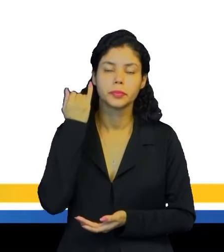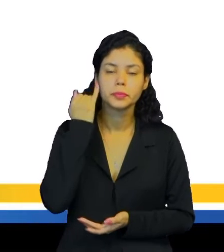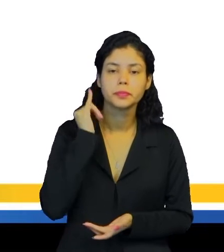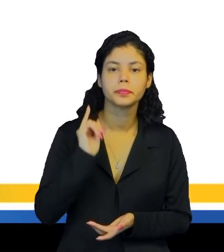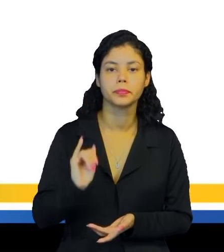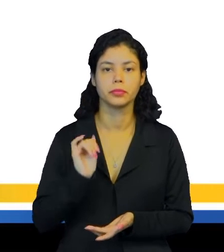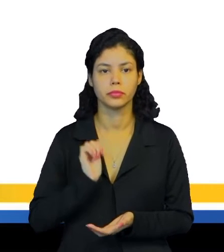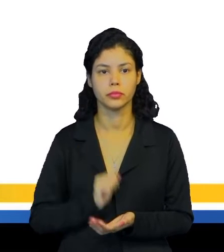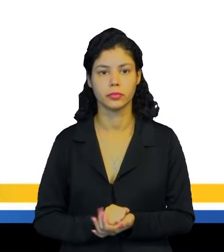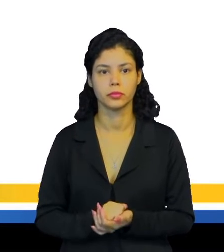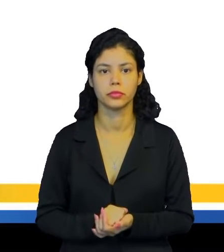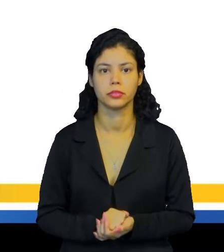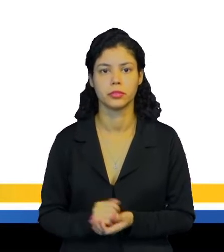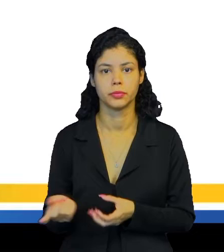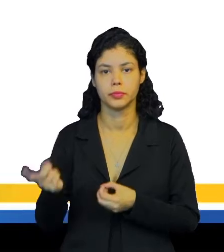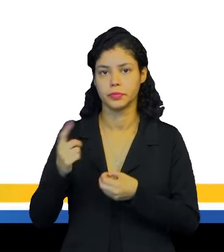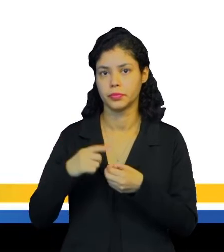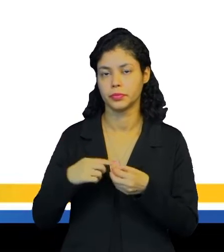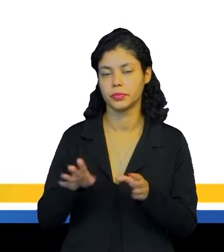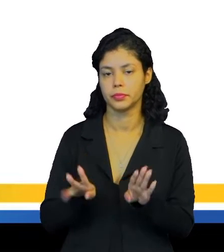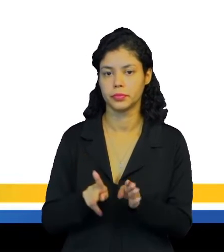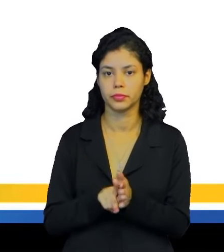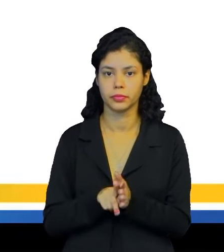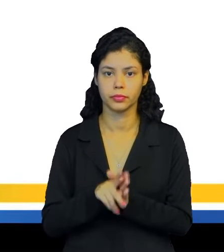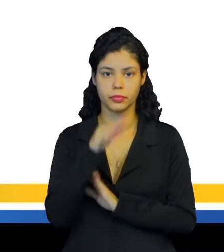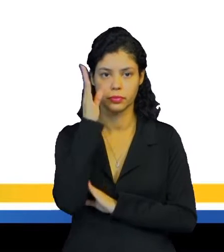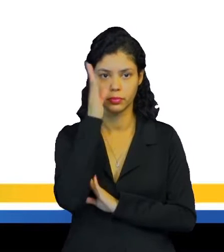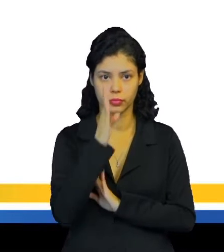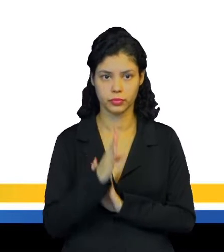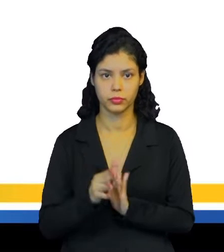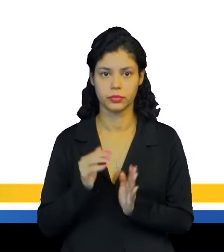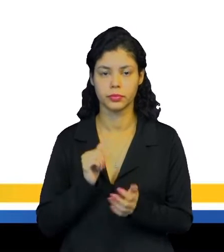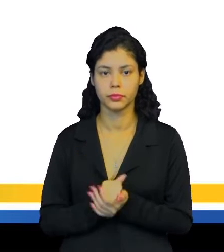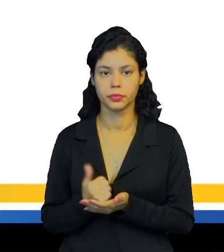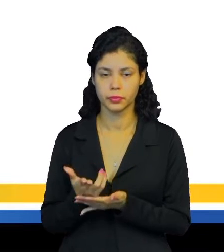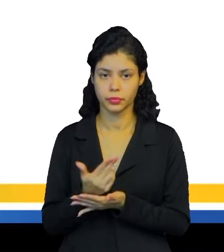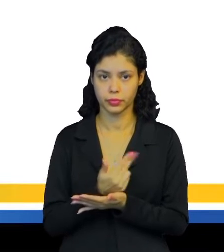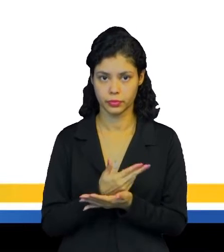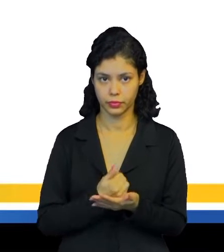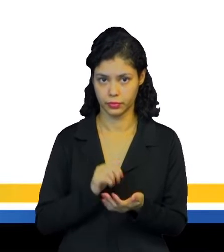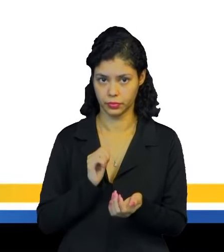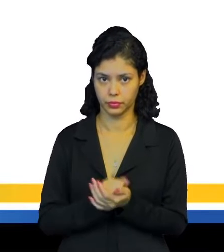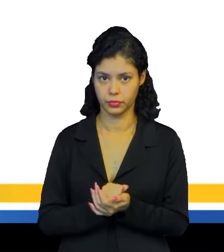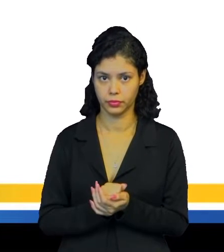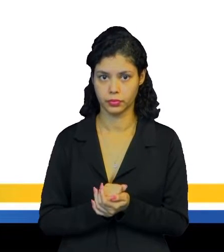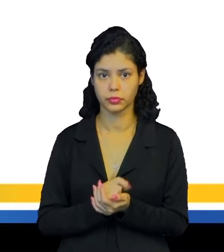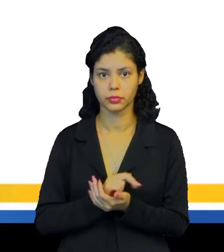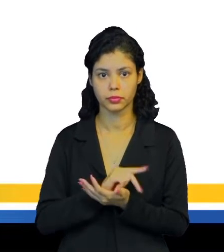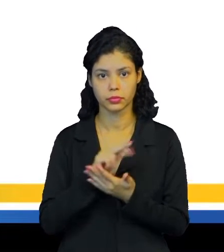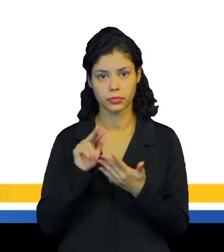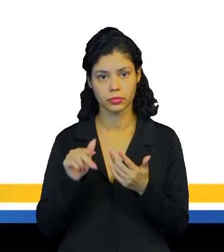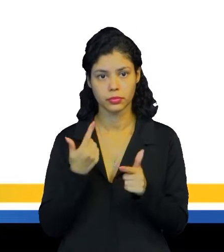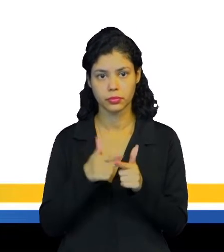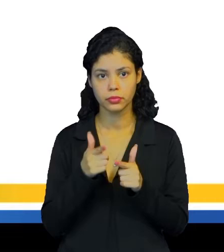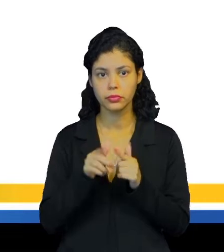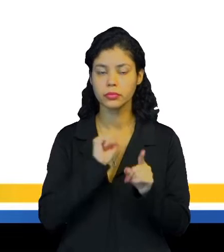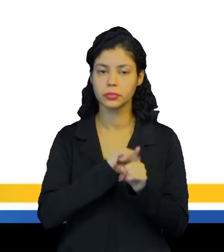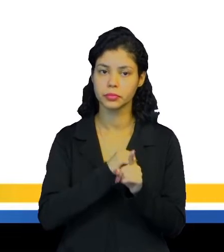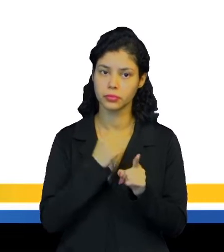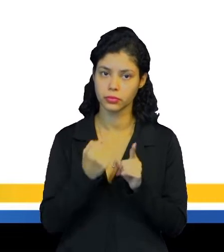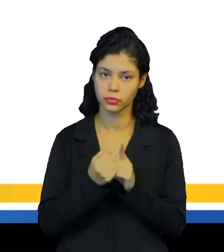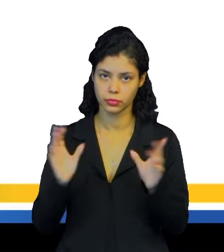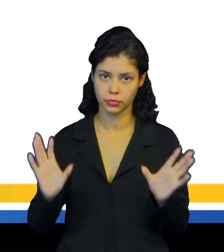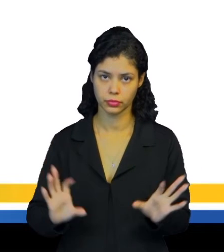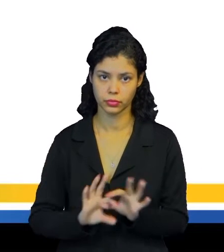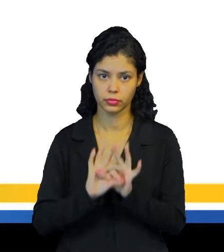que vem para o Brasil. Essa arte vem desvelar diversos problemas sociais